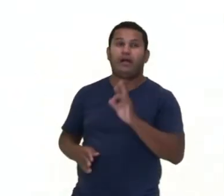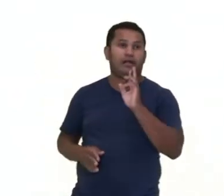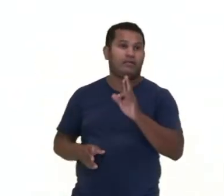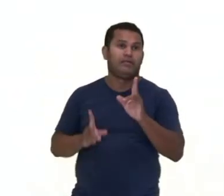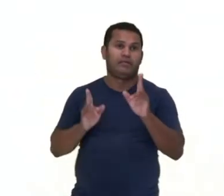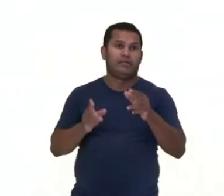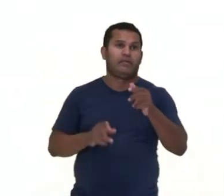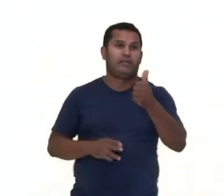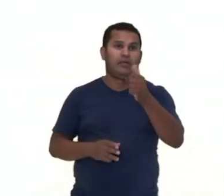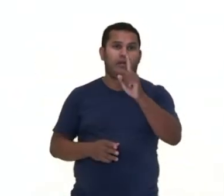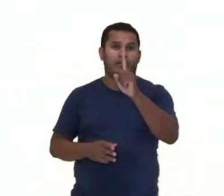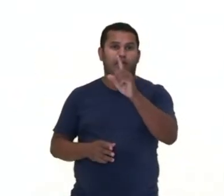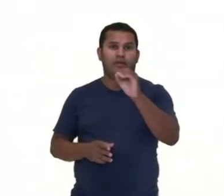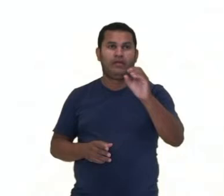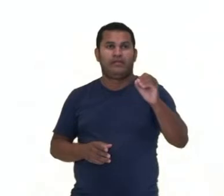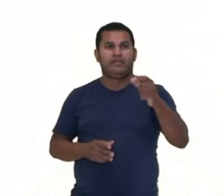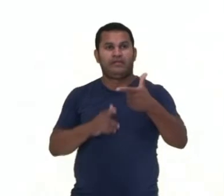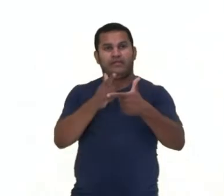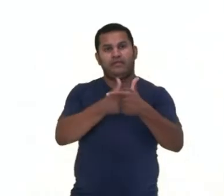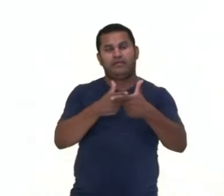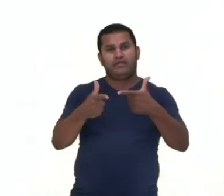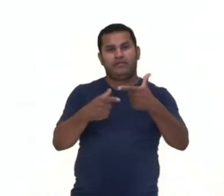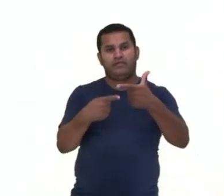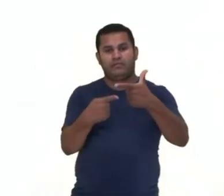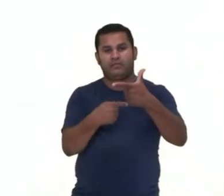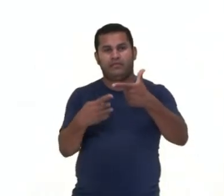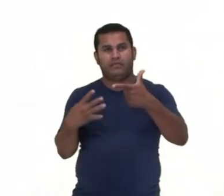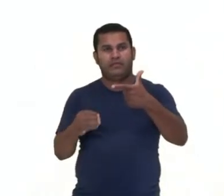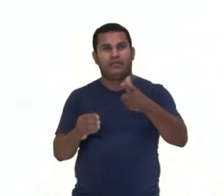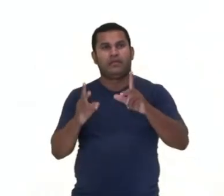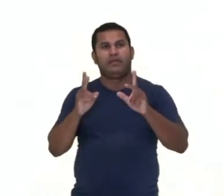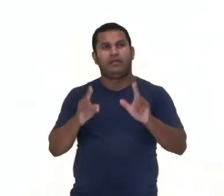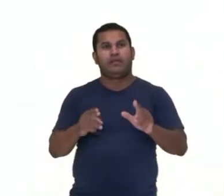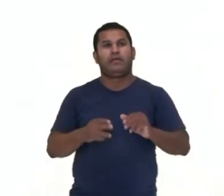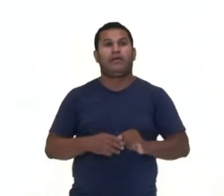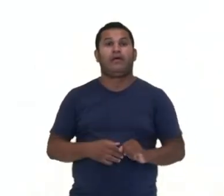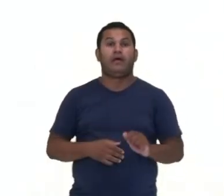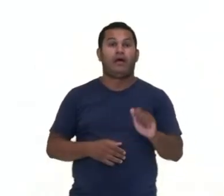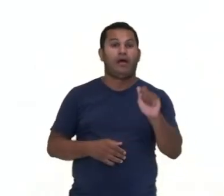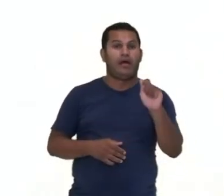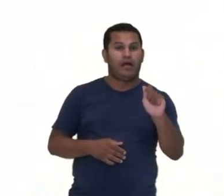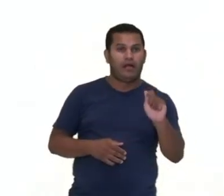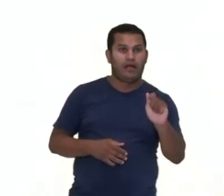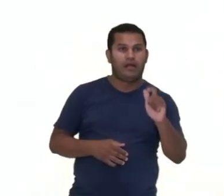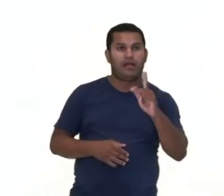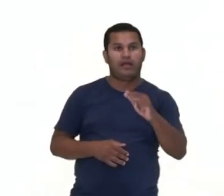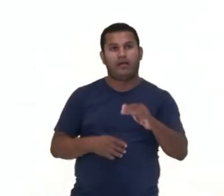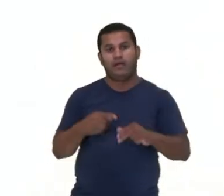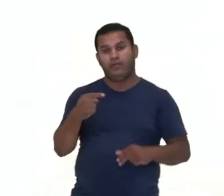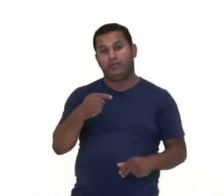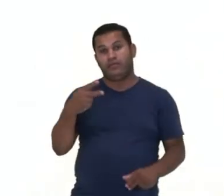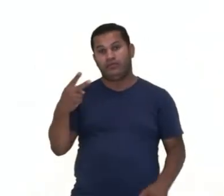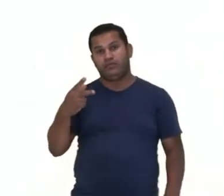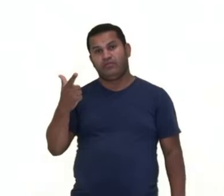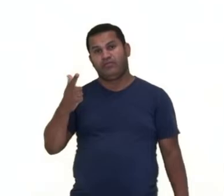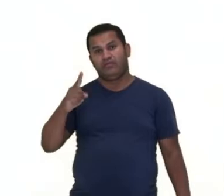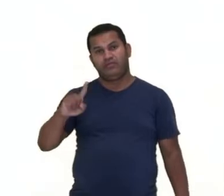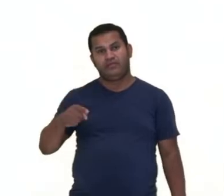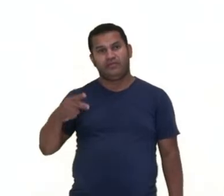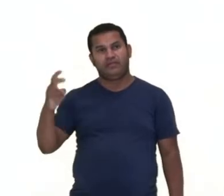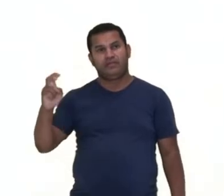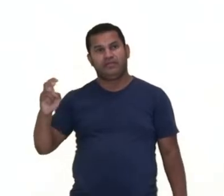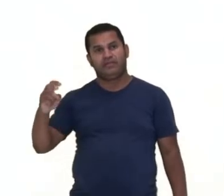Passo 40 dividindo e finalmente acho a resposta, que seria aceleração de menos 2,5 metros por